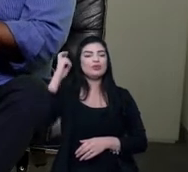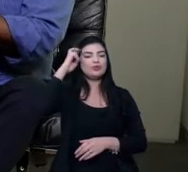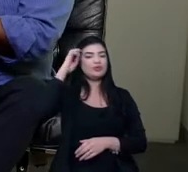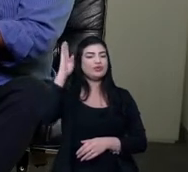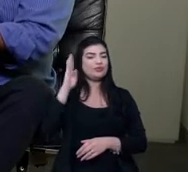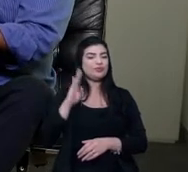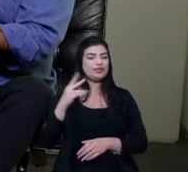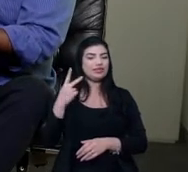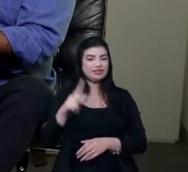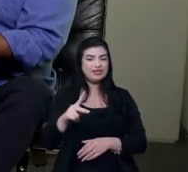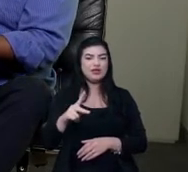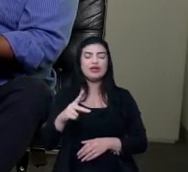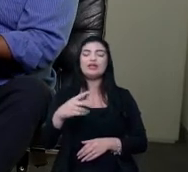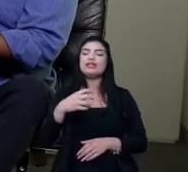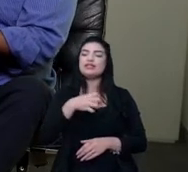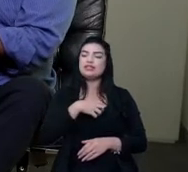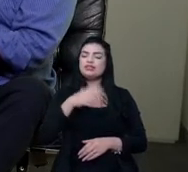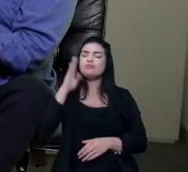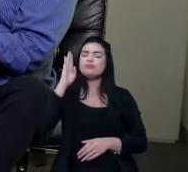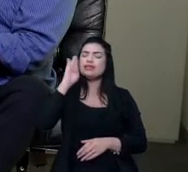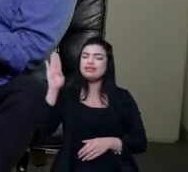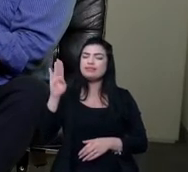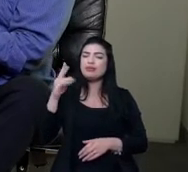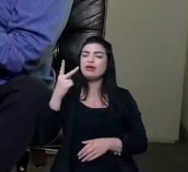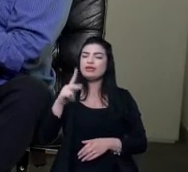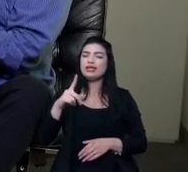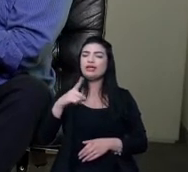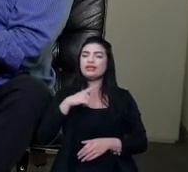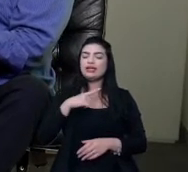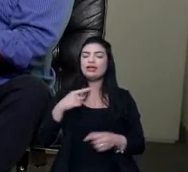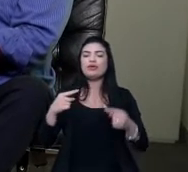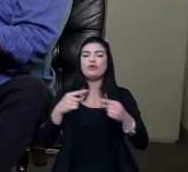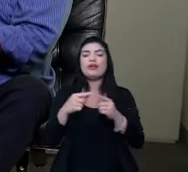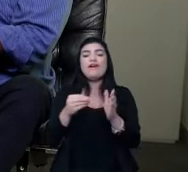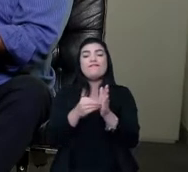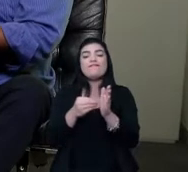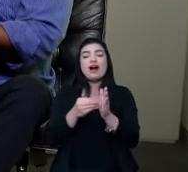de que, principalmente nas culturas sertanejas, muitas vezes por falta de acesso